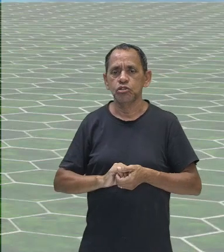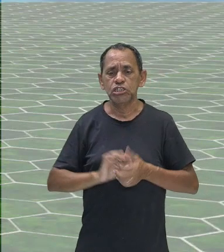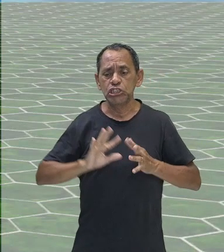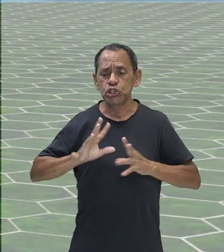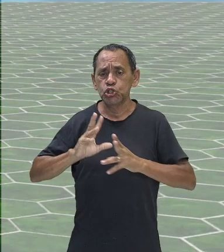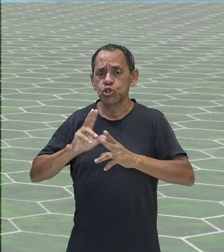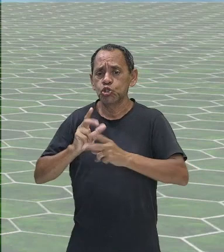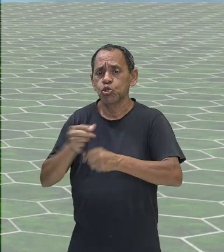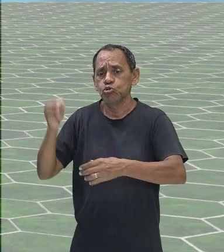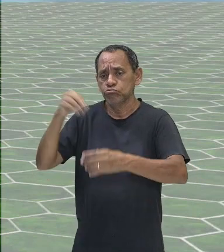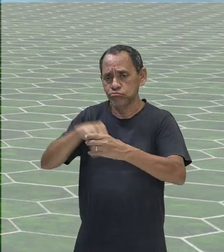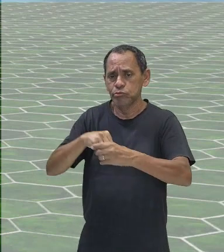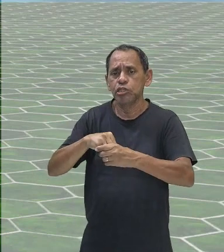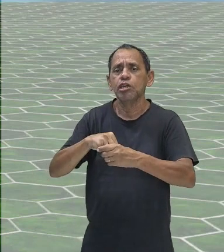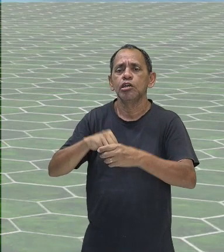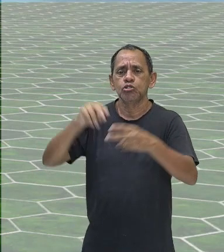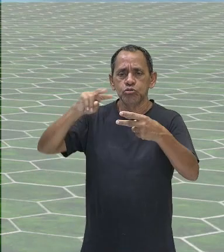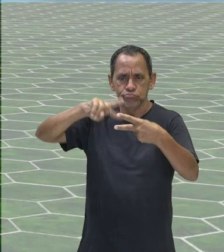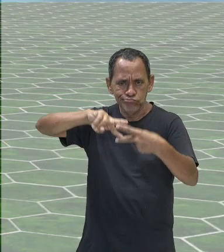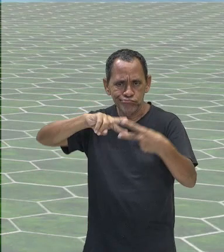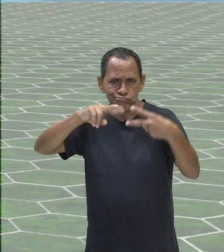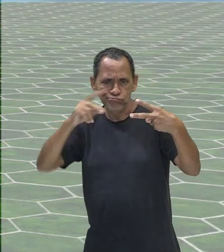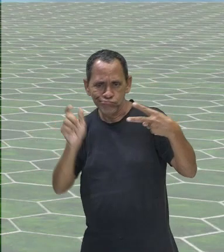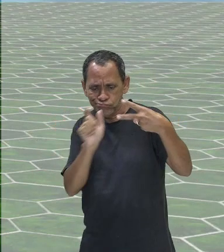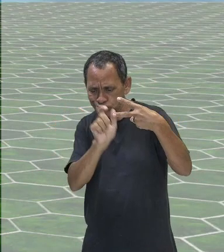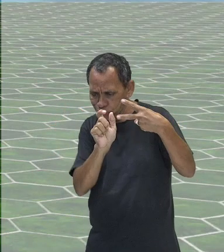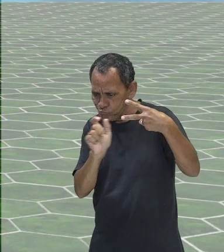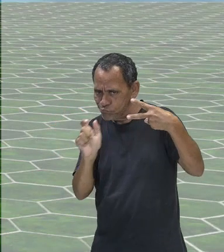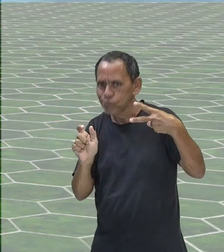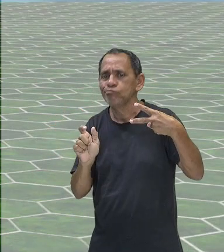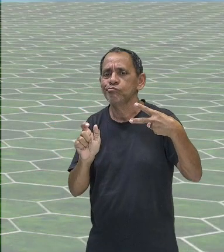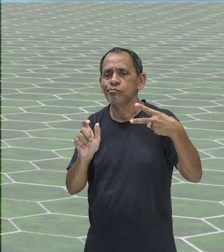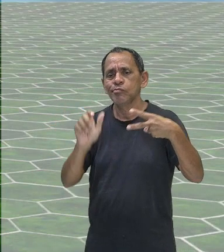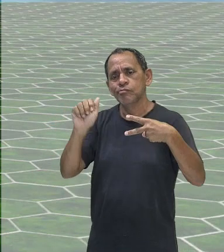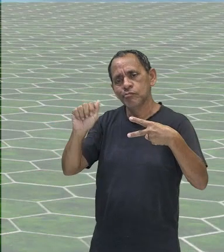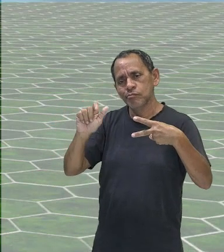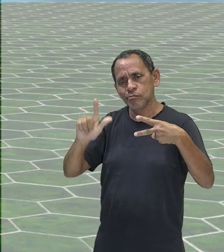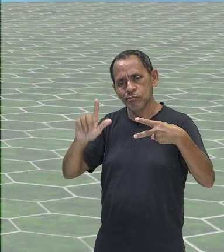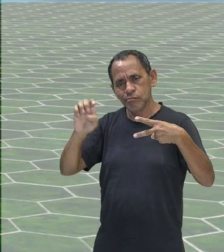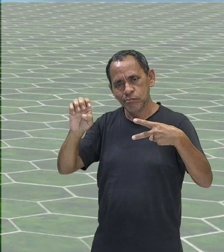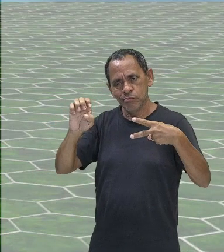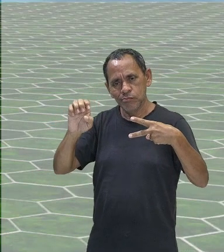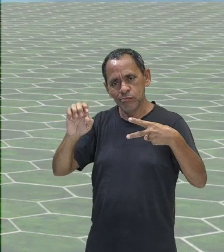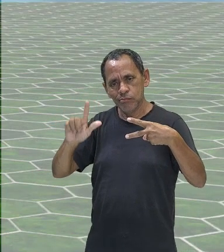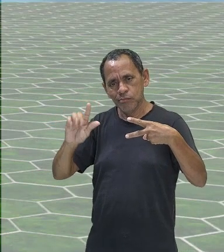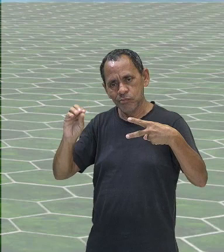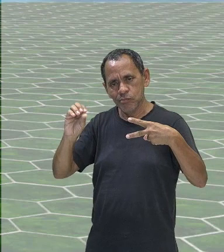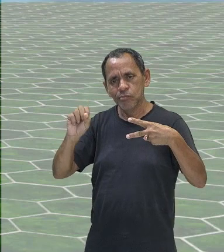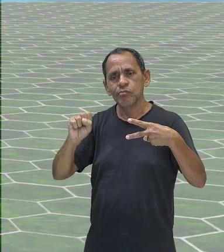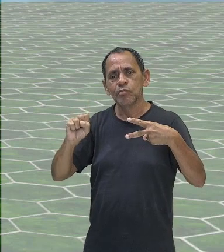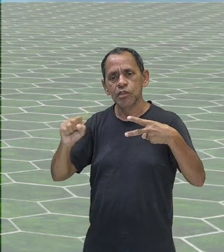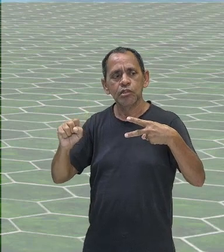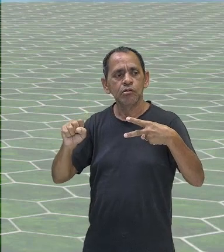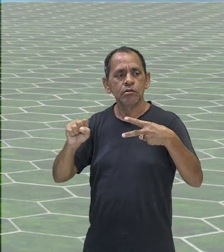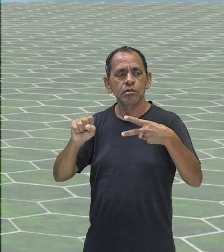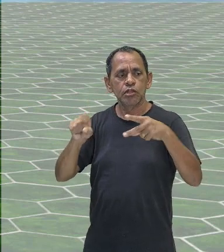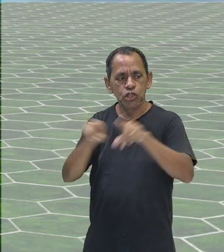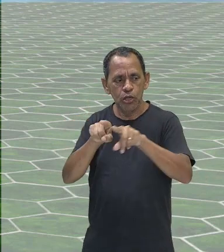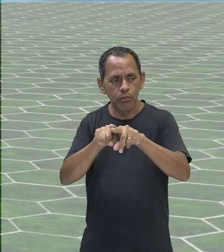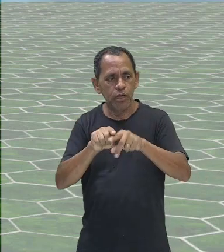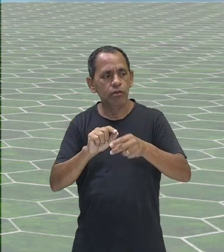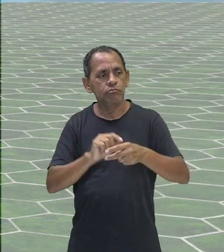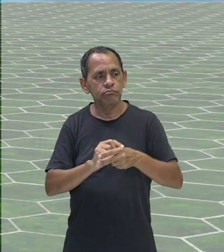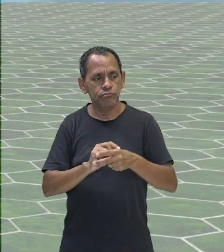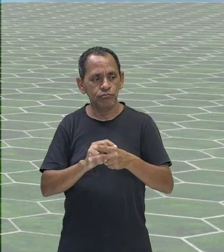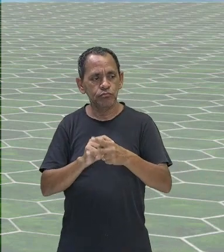genes, que também vão ter genes alelos, que vão ser aquelas estruturas, né, que vão vir material genético da